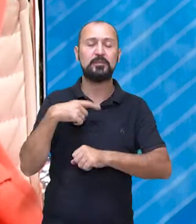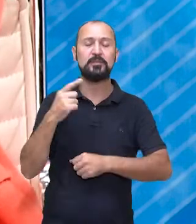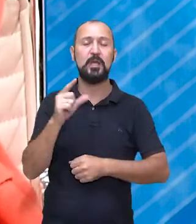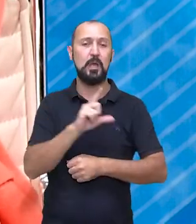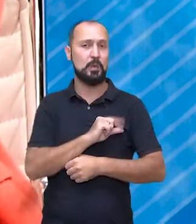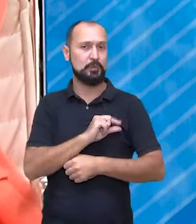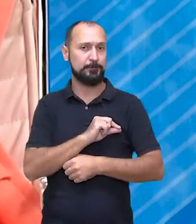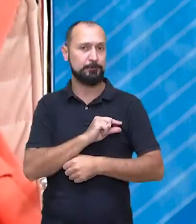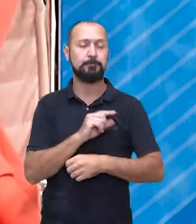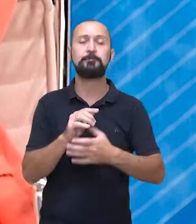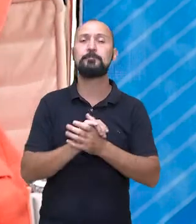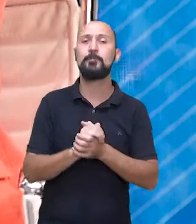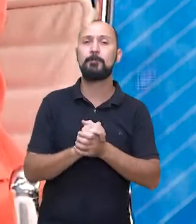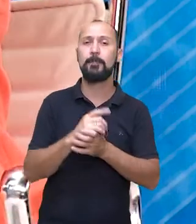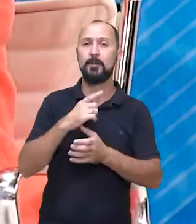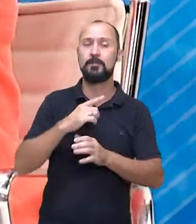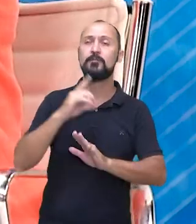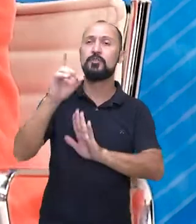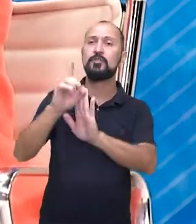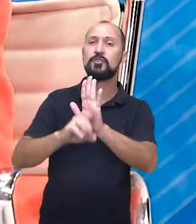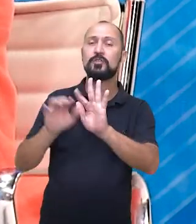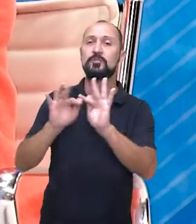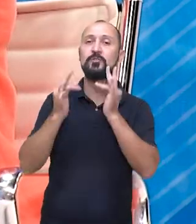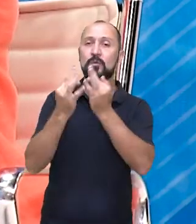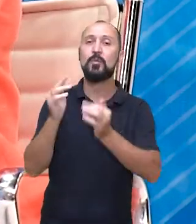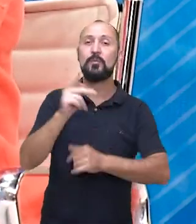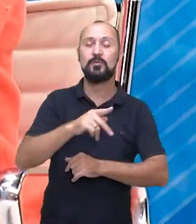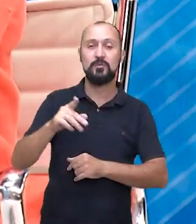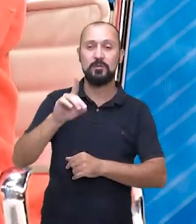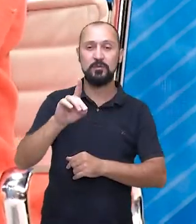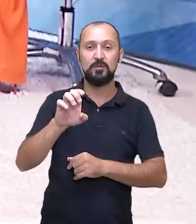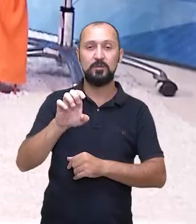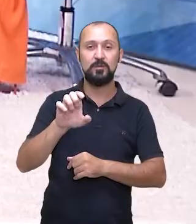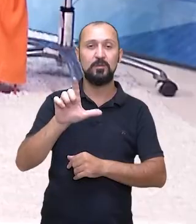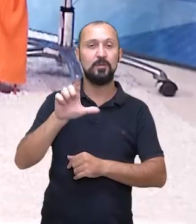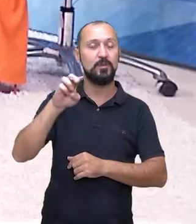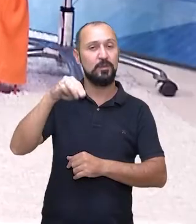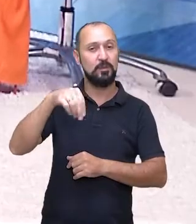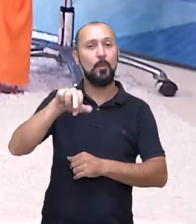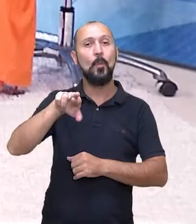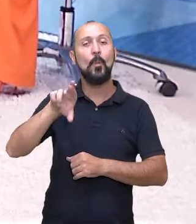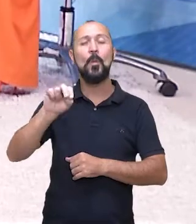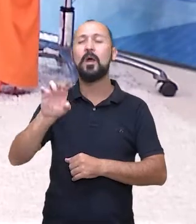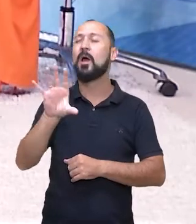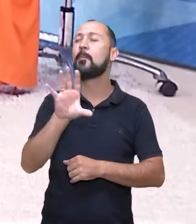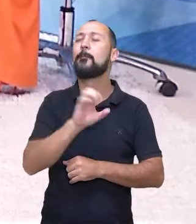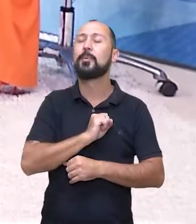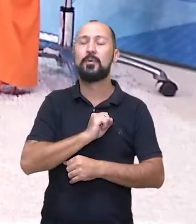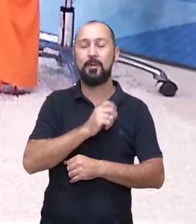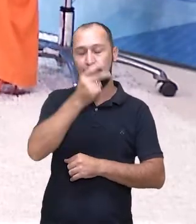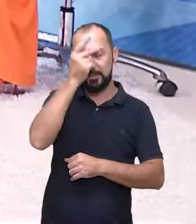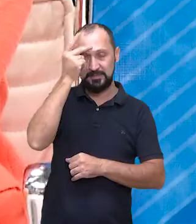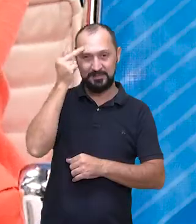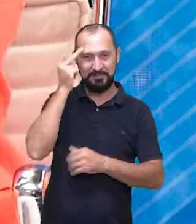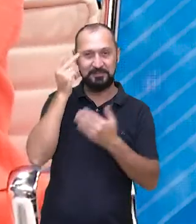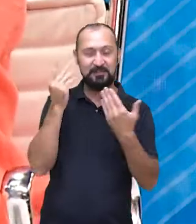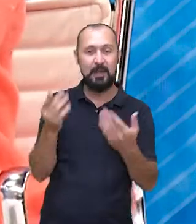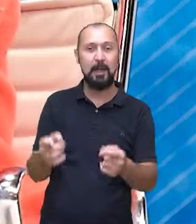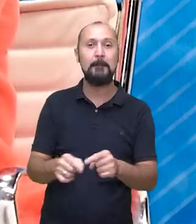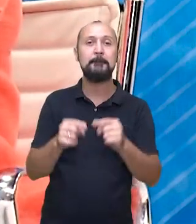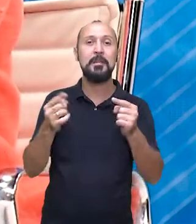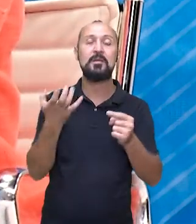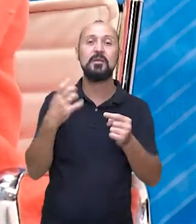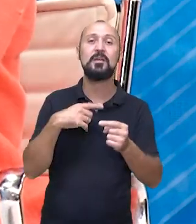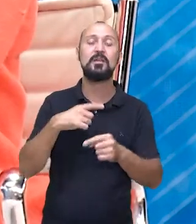me formei na o CDB é e tive o direito de família com professor deu o que é um amor né de ser humano